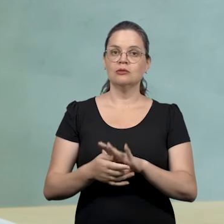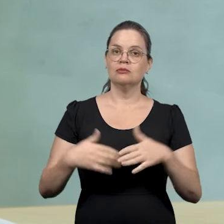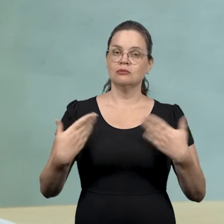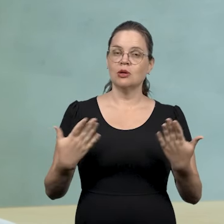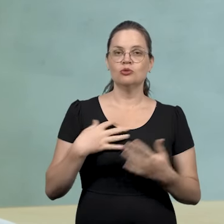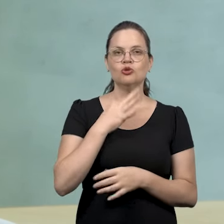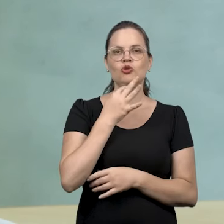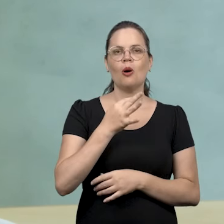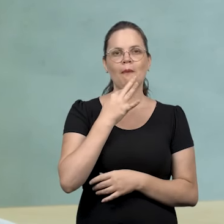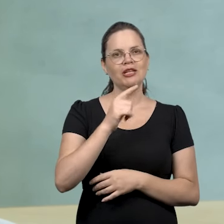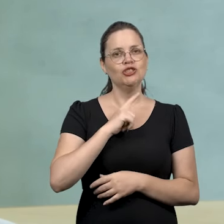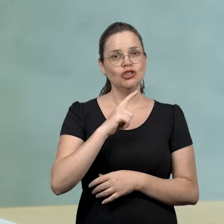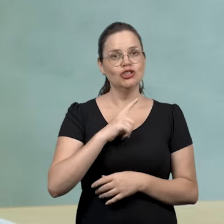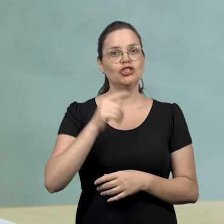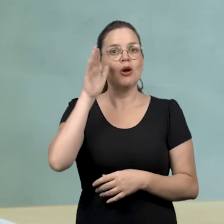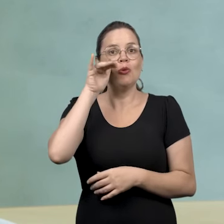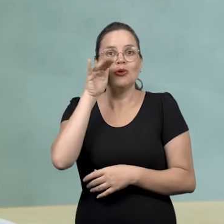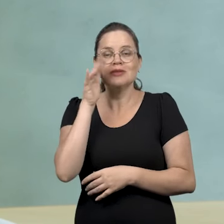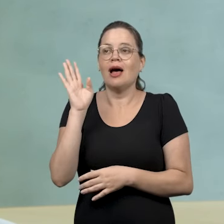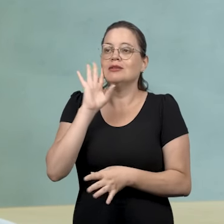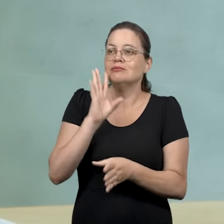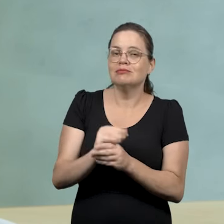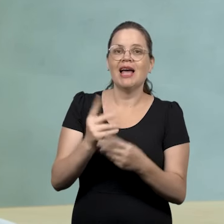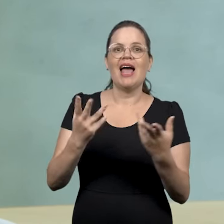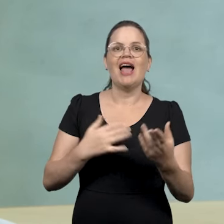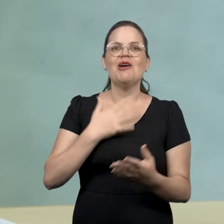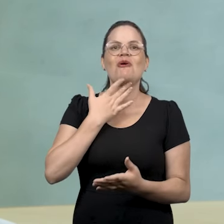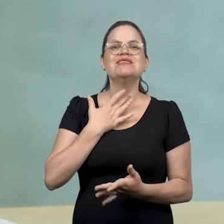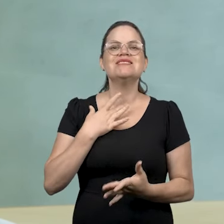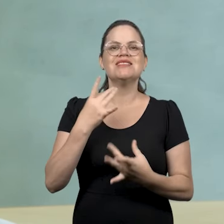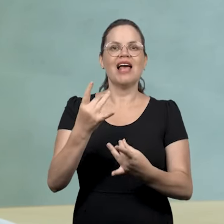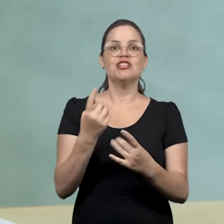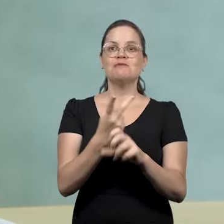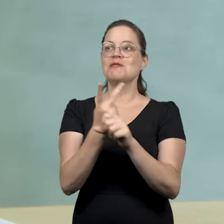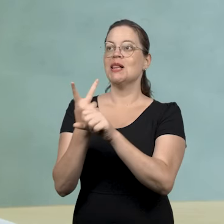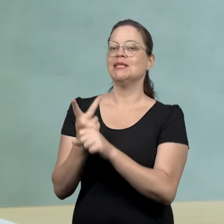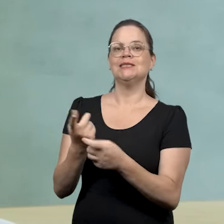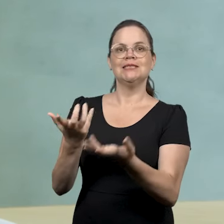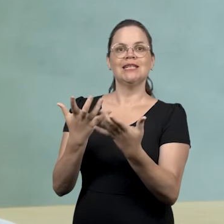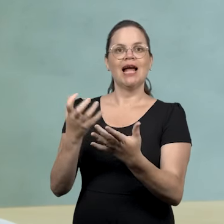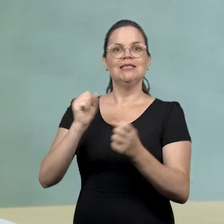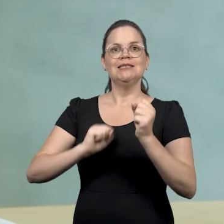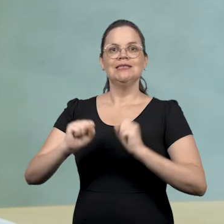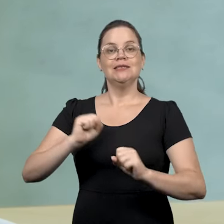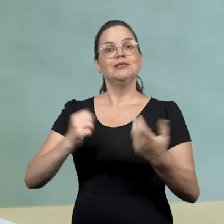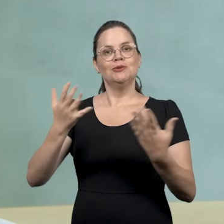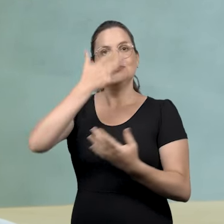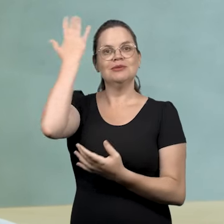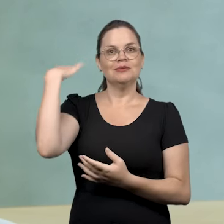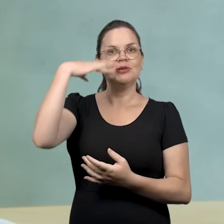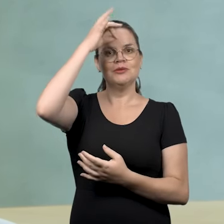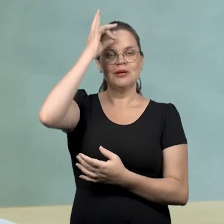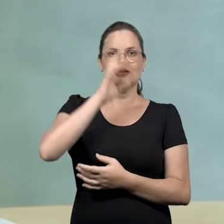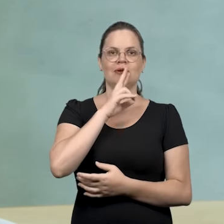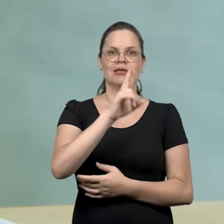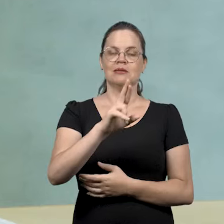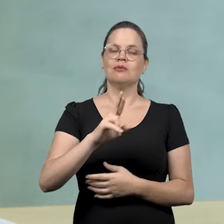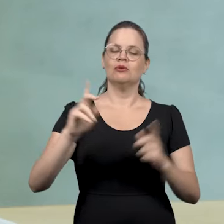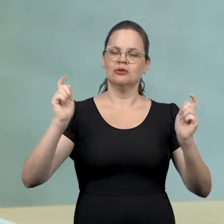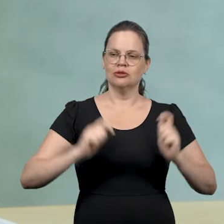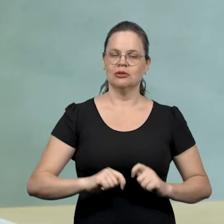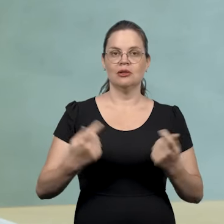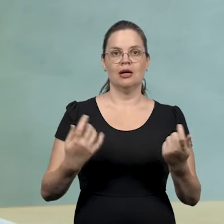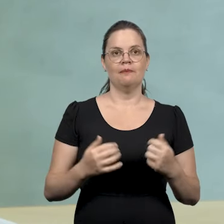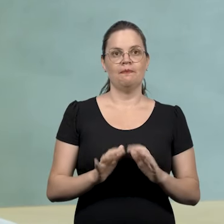tinha sede, né? E o Espírito Santo, ele responde quem tem sede. O Espírito Santo, ele responde com fogo, né? A palavra,